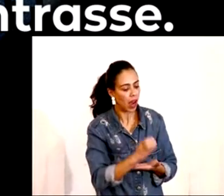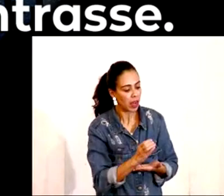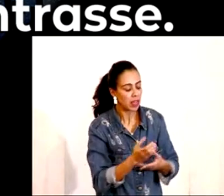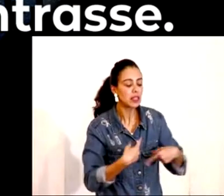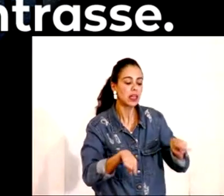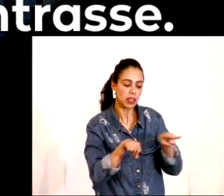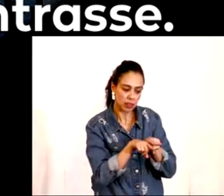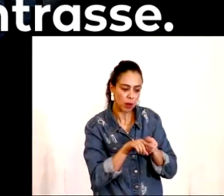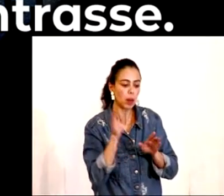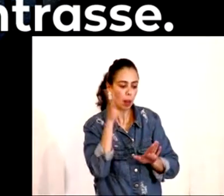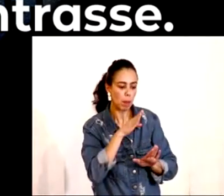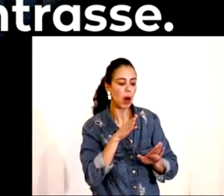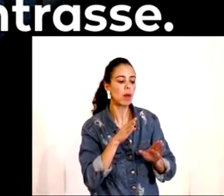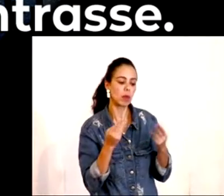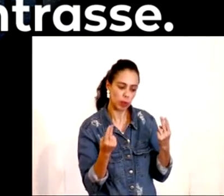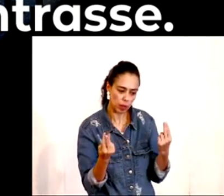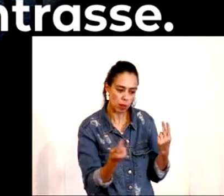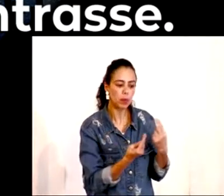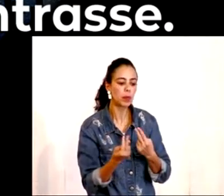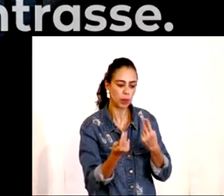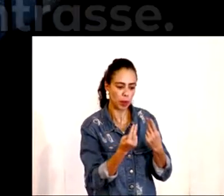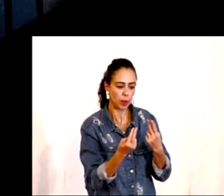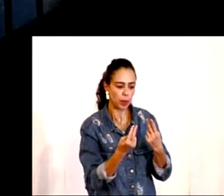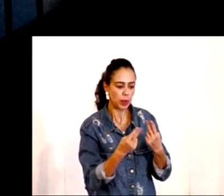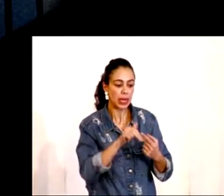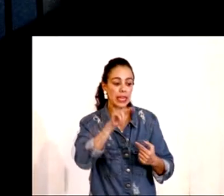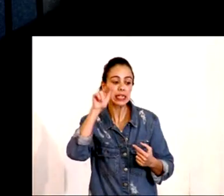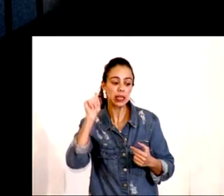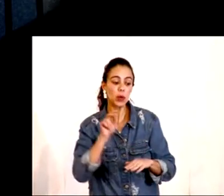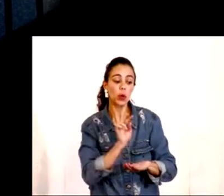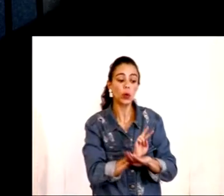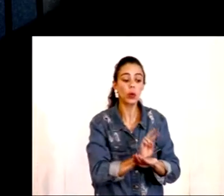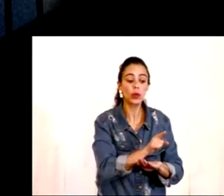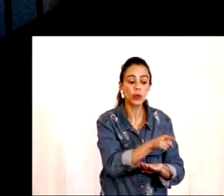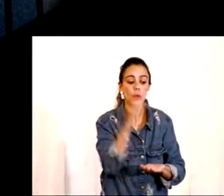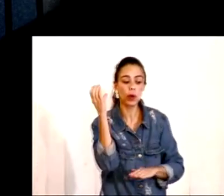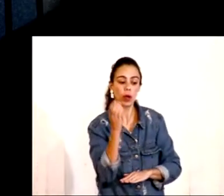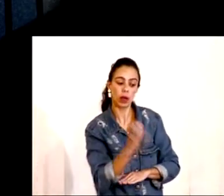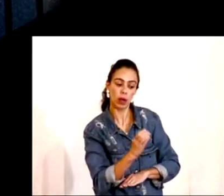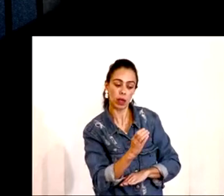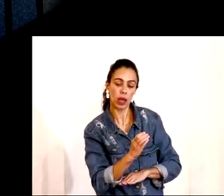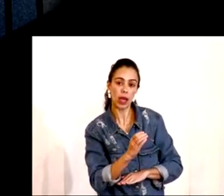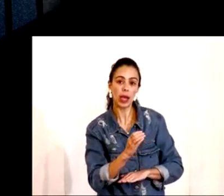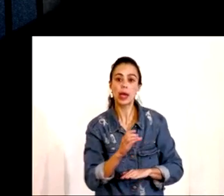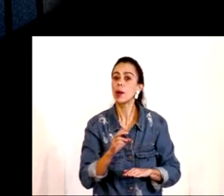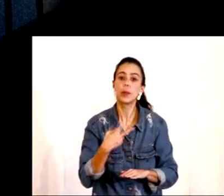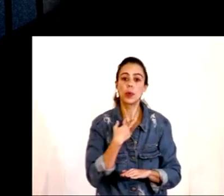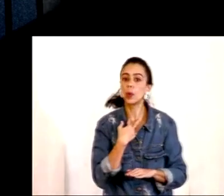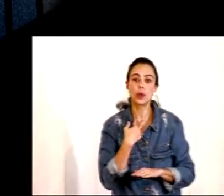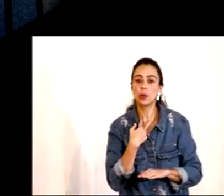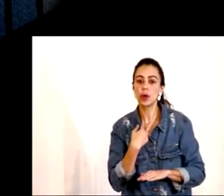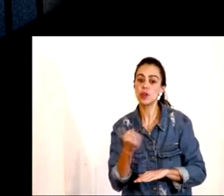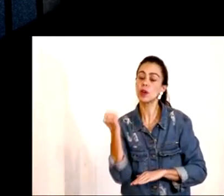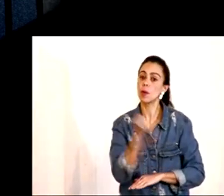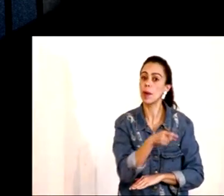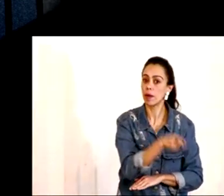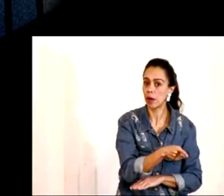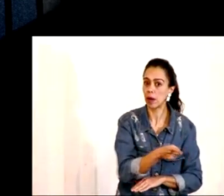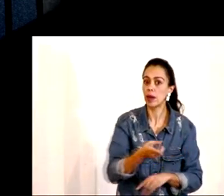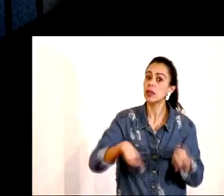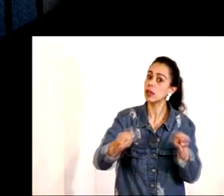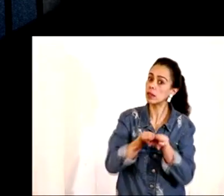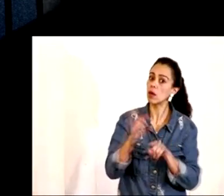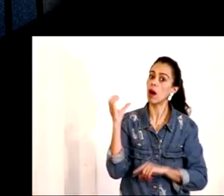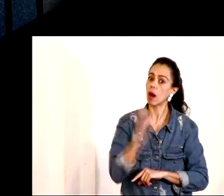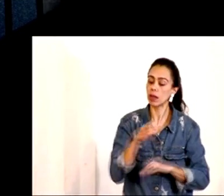que não o ferisse de morte quem quer que o encontrasse. Retirou-se Caim da presença do Senhor e habitou na terra de Nod,